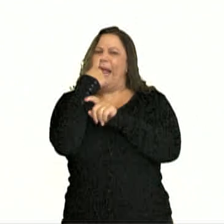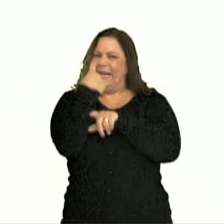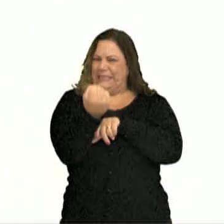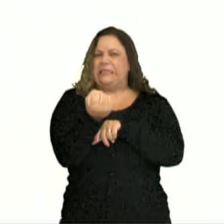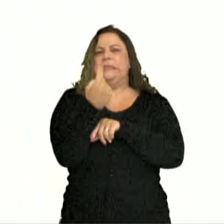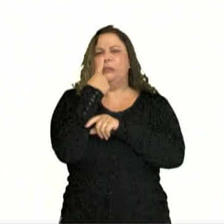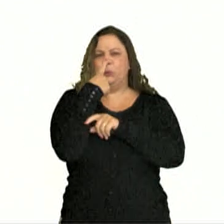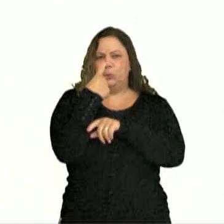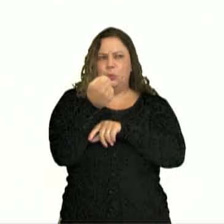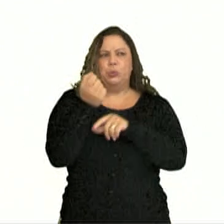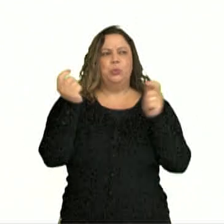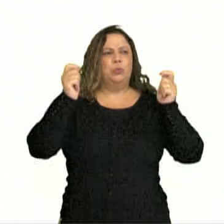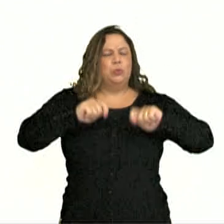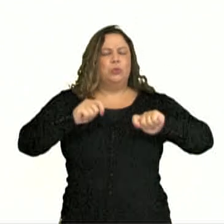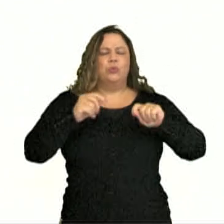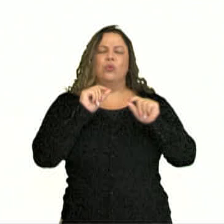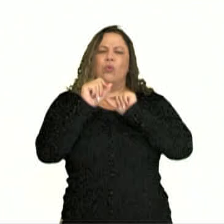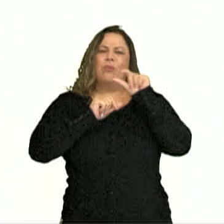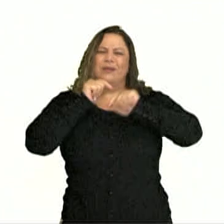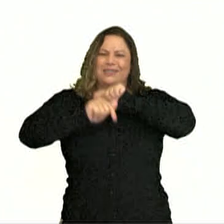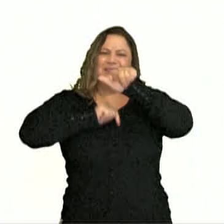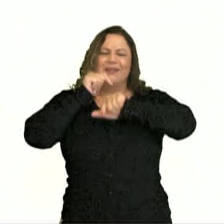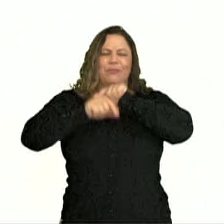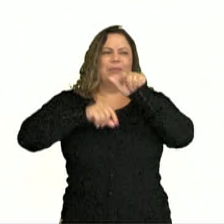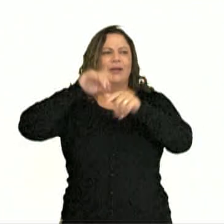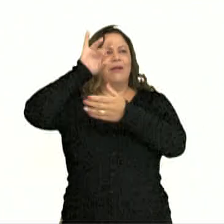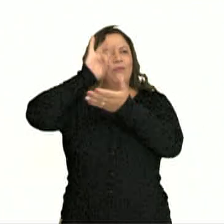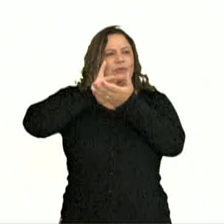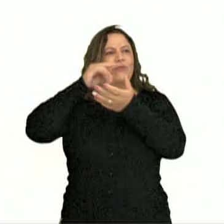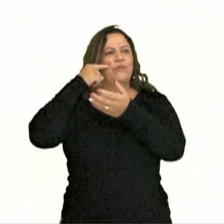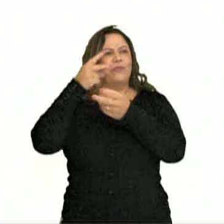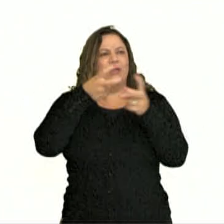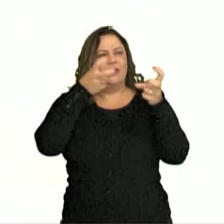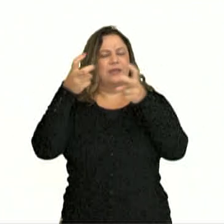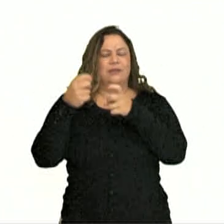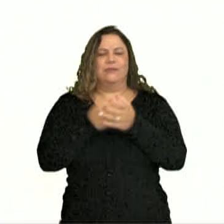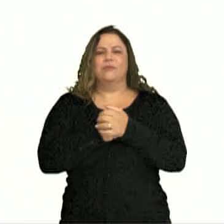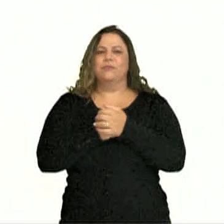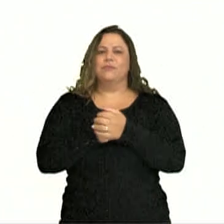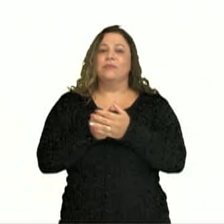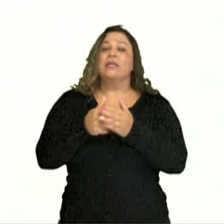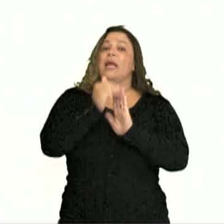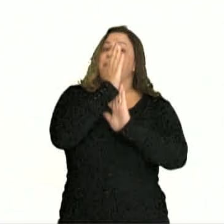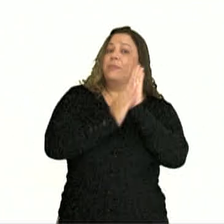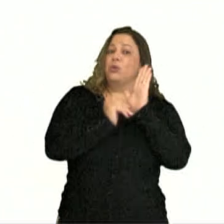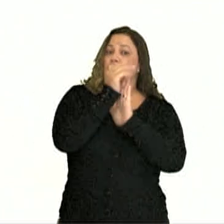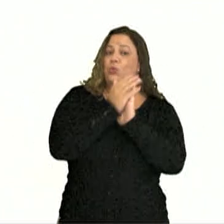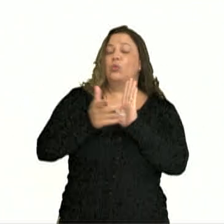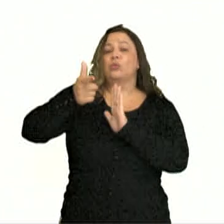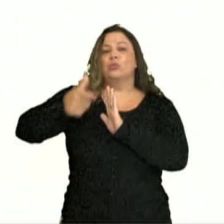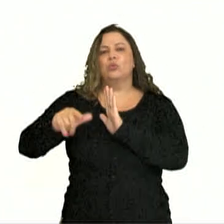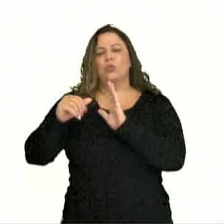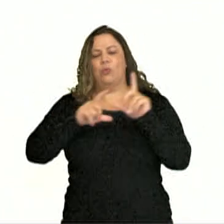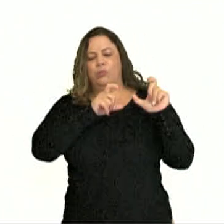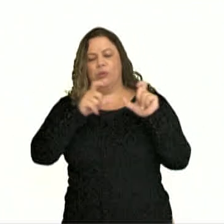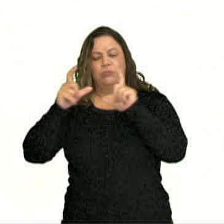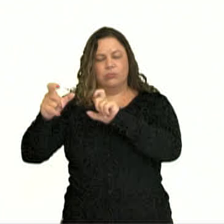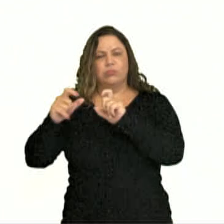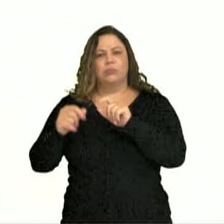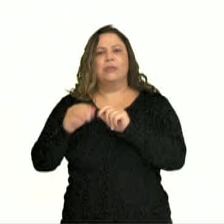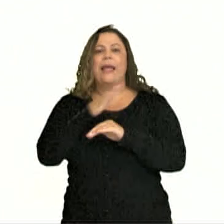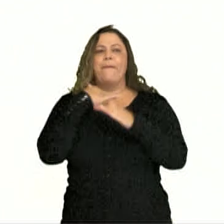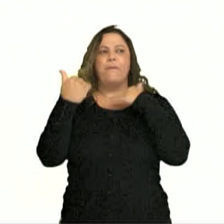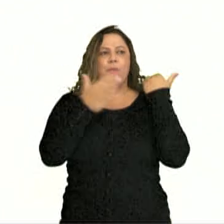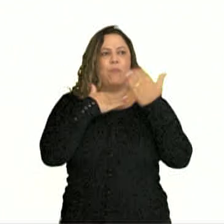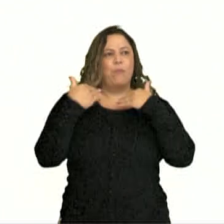sobre como esse trabalho foi realizado. E aqui ele fez uma releitura de Marat, tá? A obra da morte de